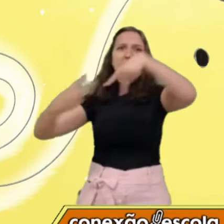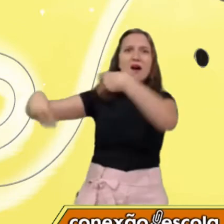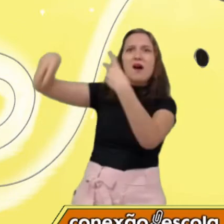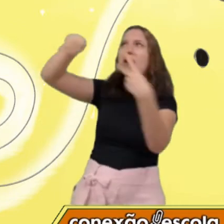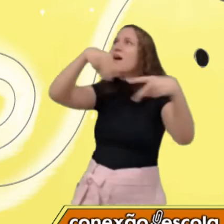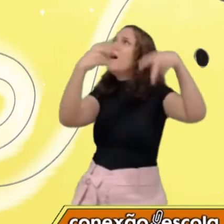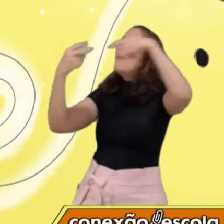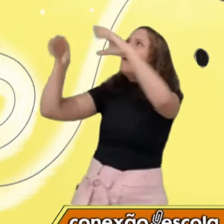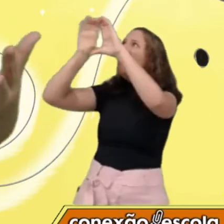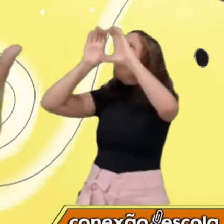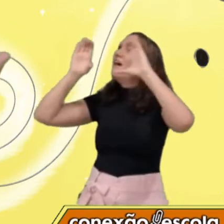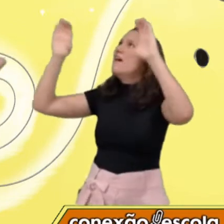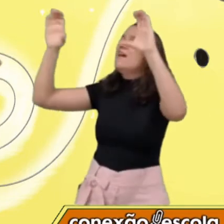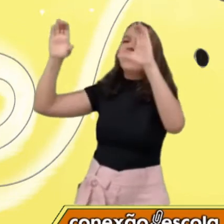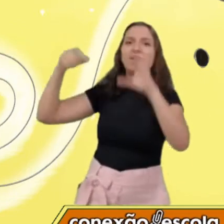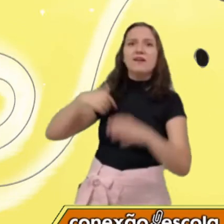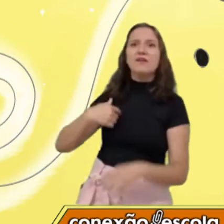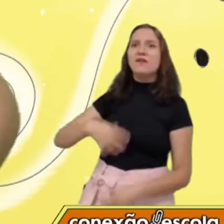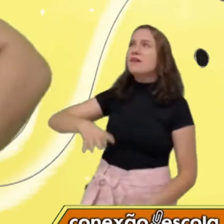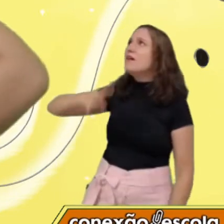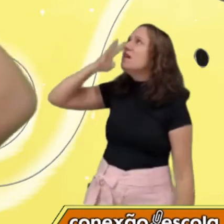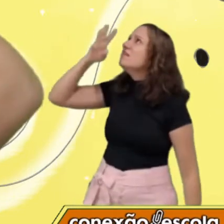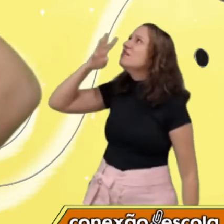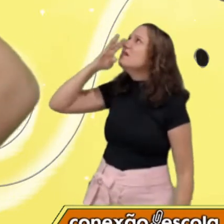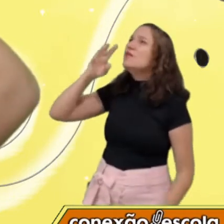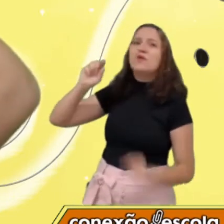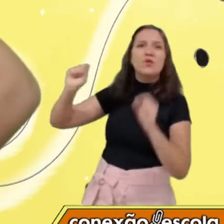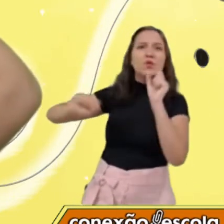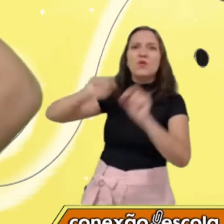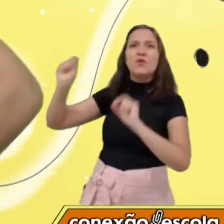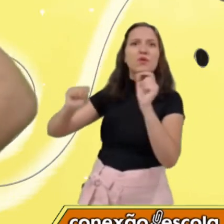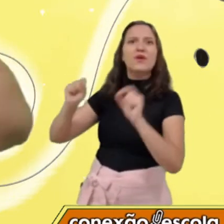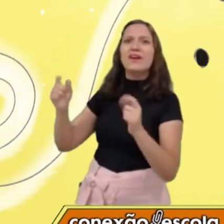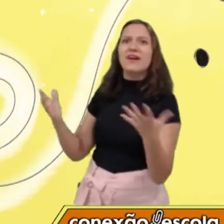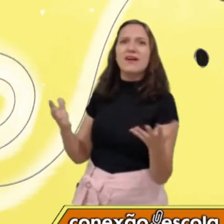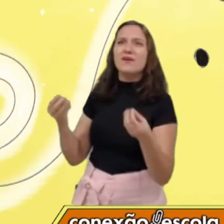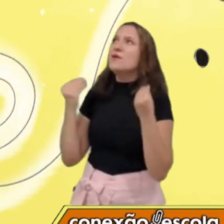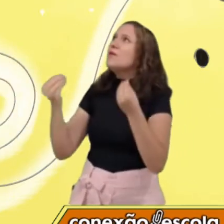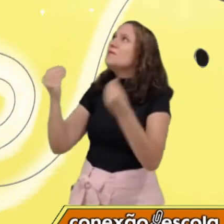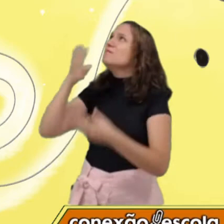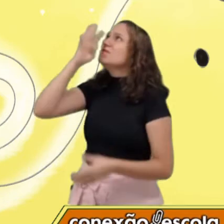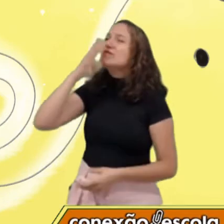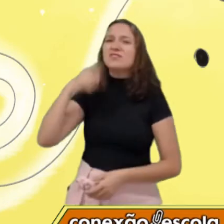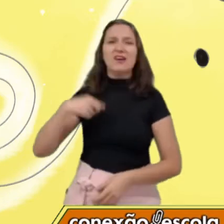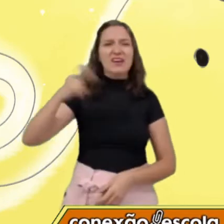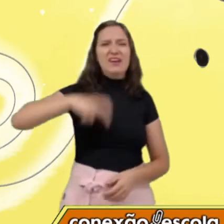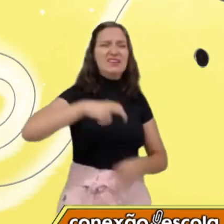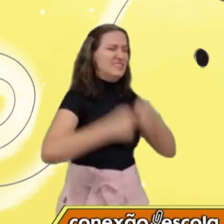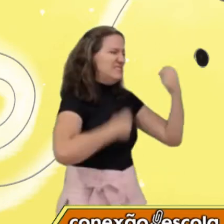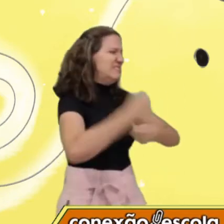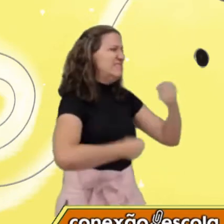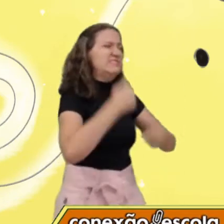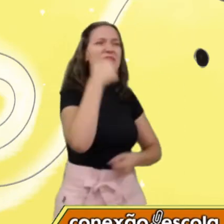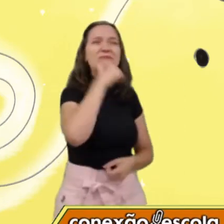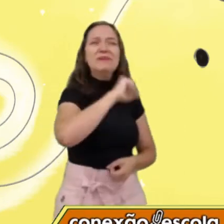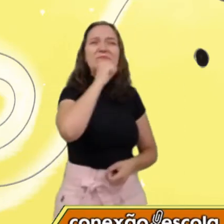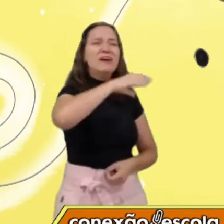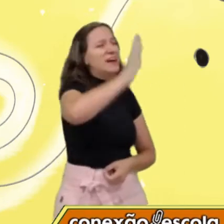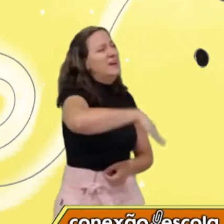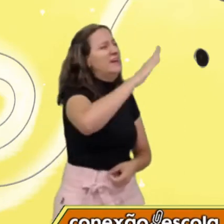espetáculo Isabel ficou assim tão assustada com a situação Correu para a mãe choramingando